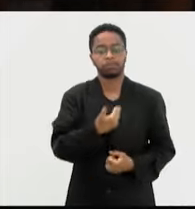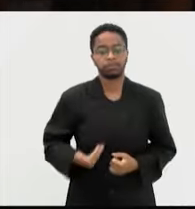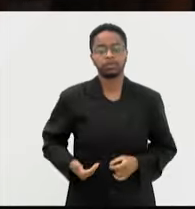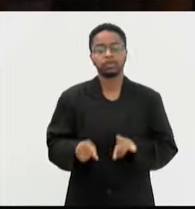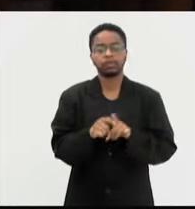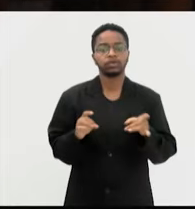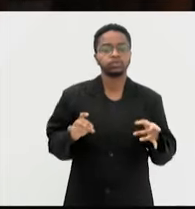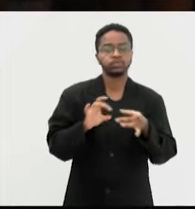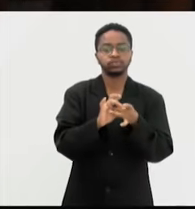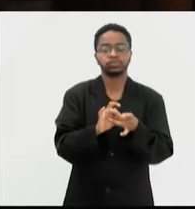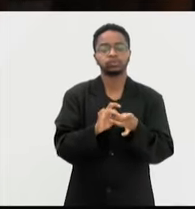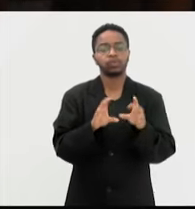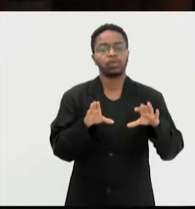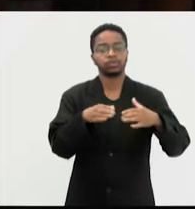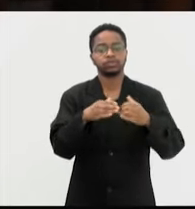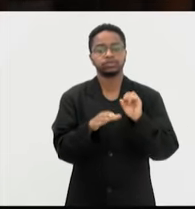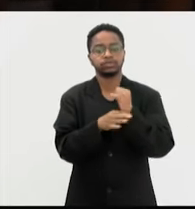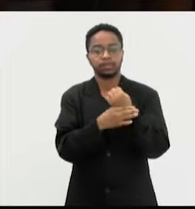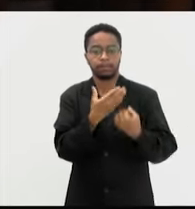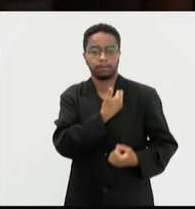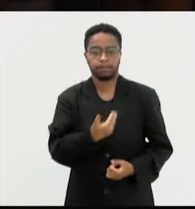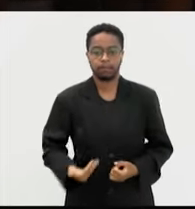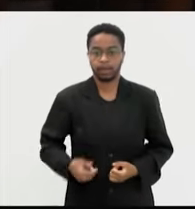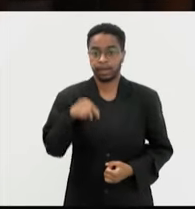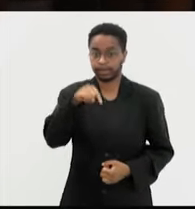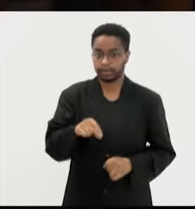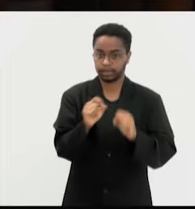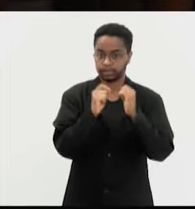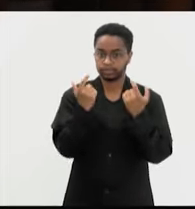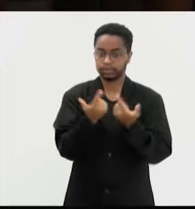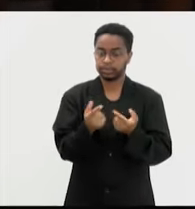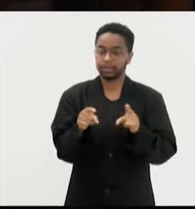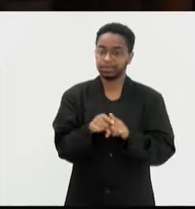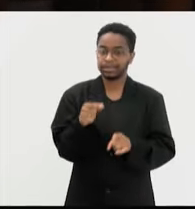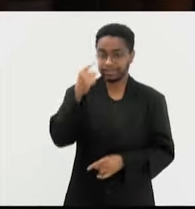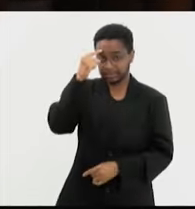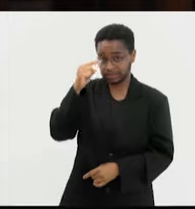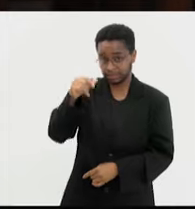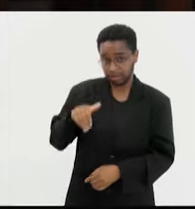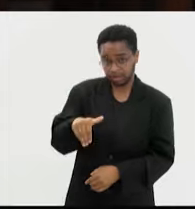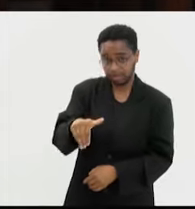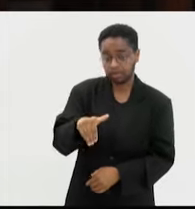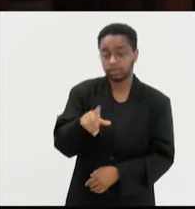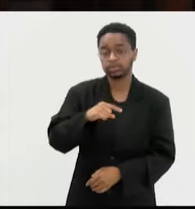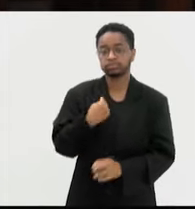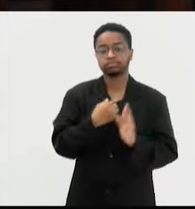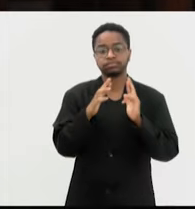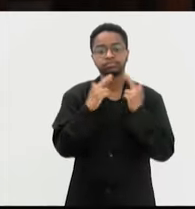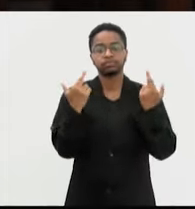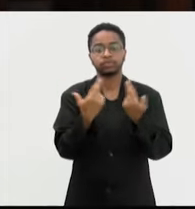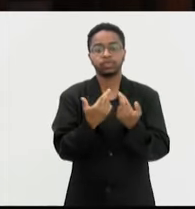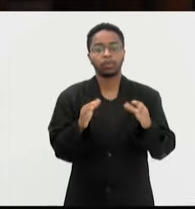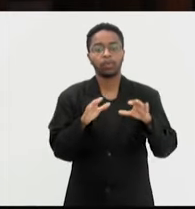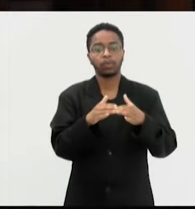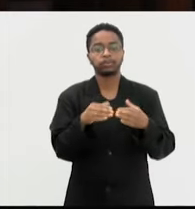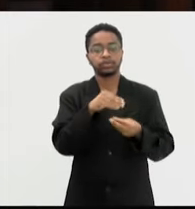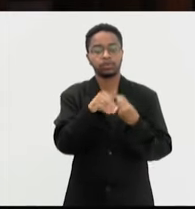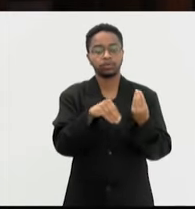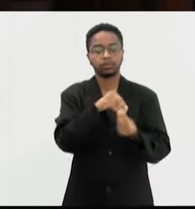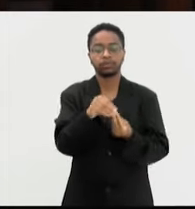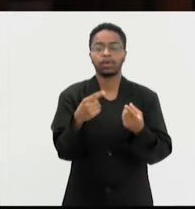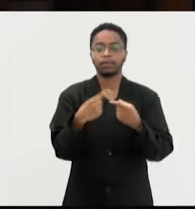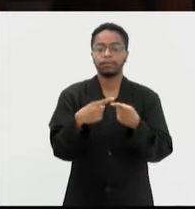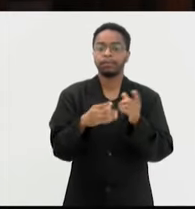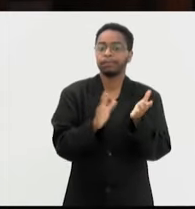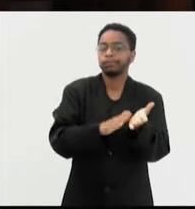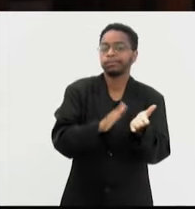comissão de Segurança Pública dessa casa e essa semana nós vamos estar se reunindo com a comissão mista para est